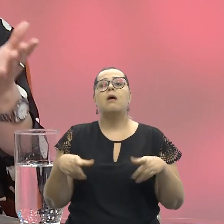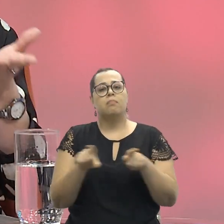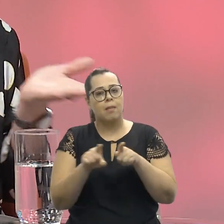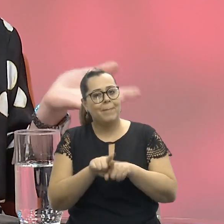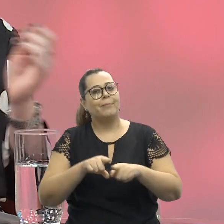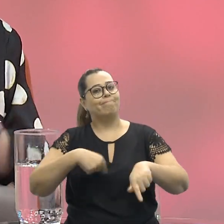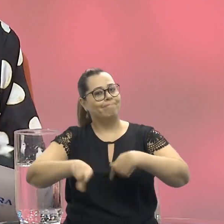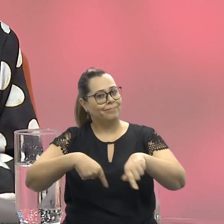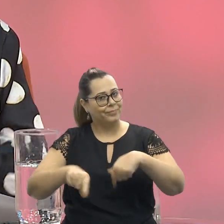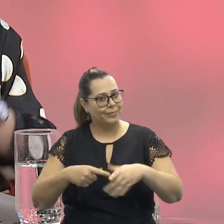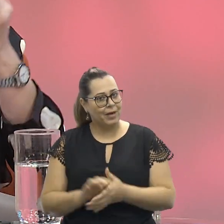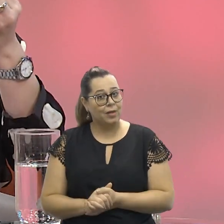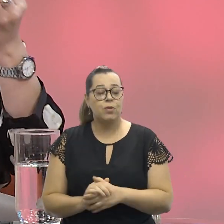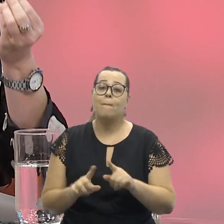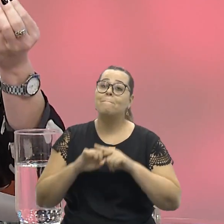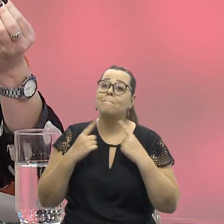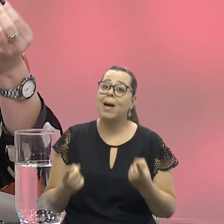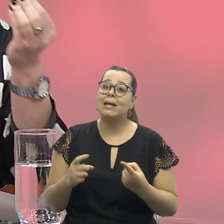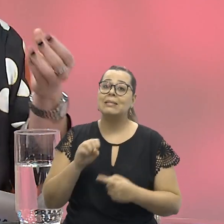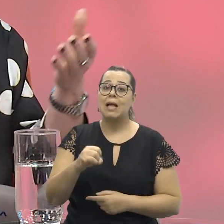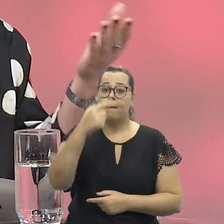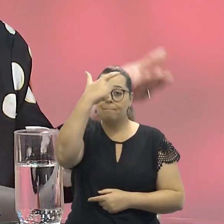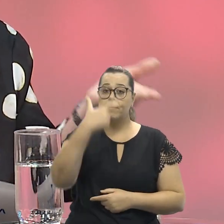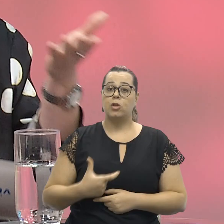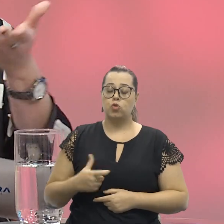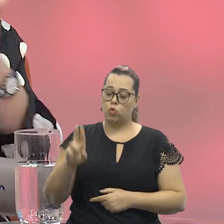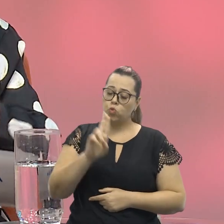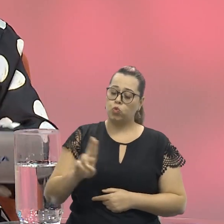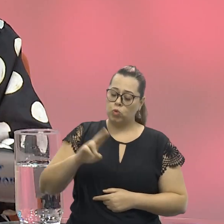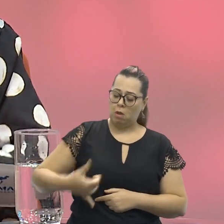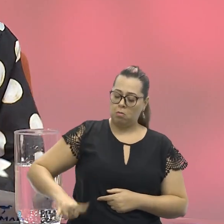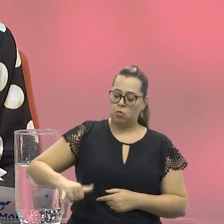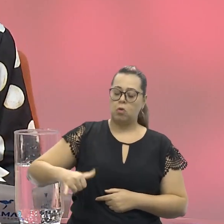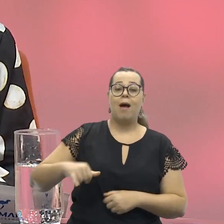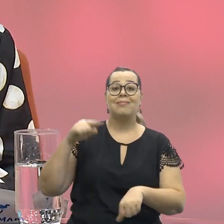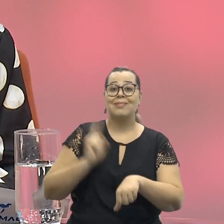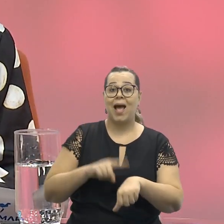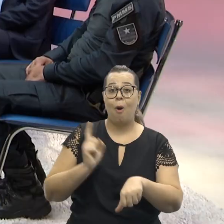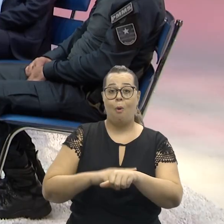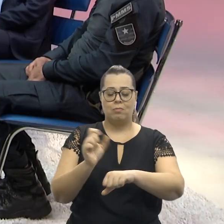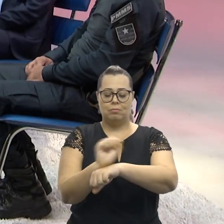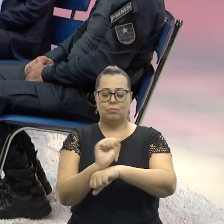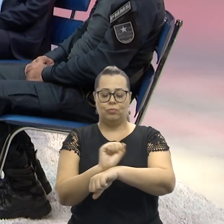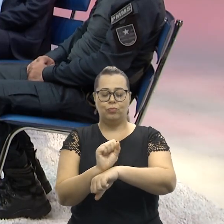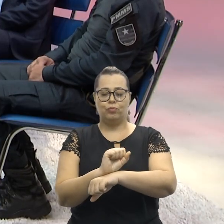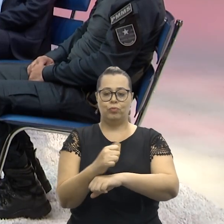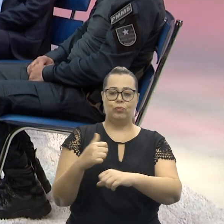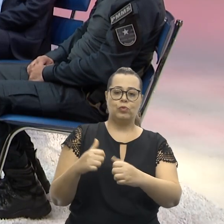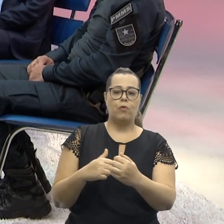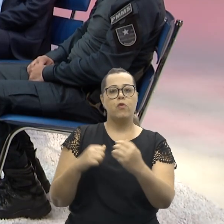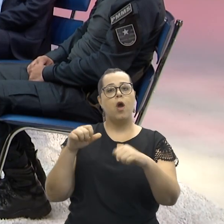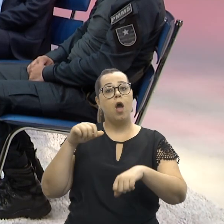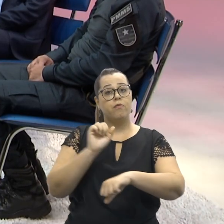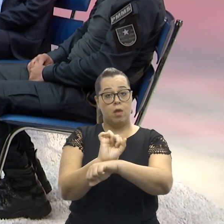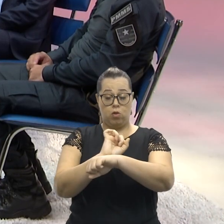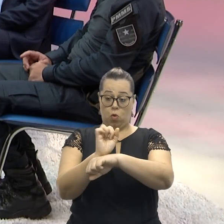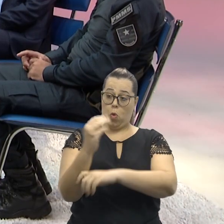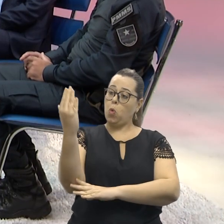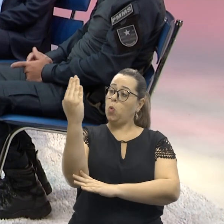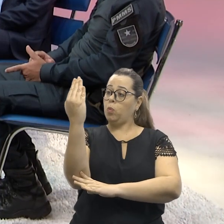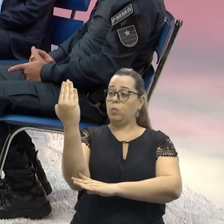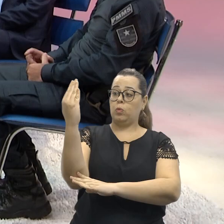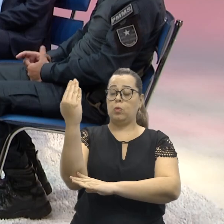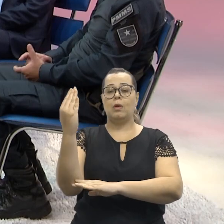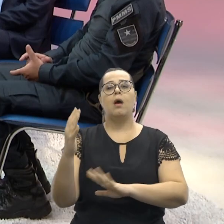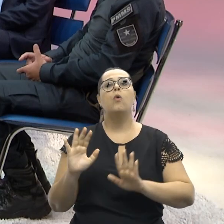trânsito. Qual que é o resultado da pessoa ali usando o celular na hora que está dirigindo, Coronel? É interessante a gente observar como